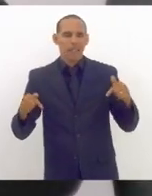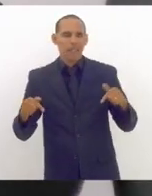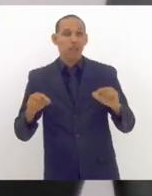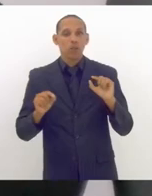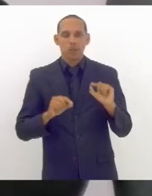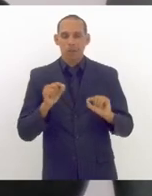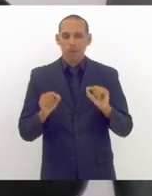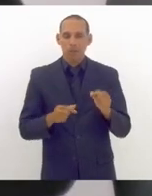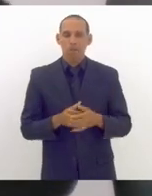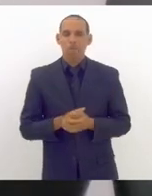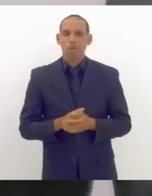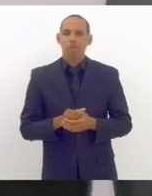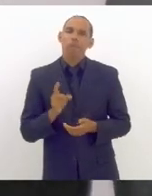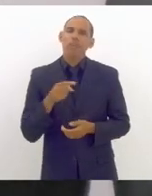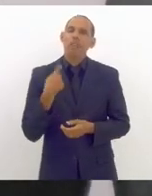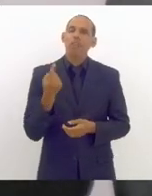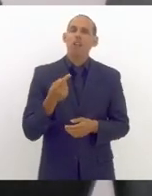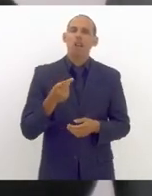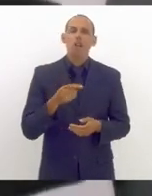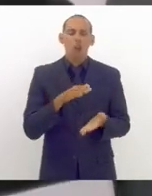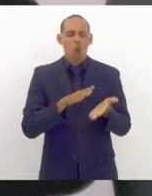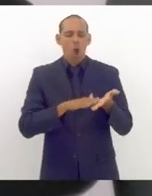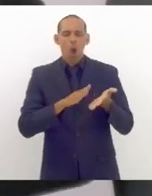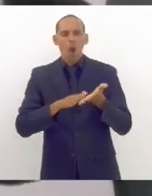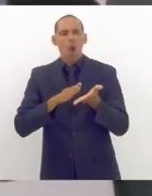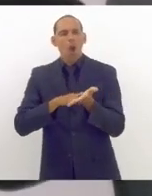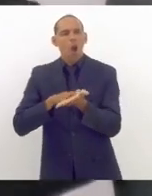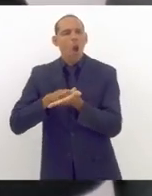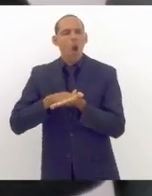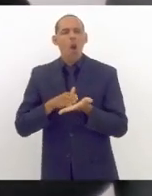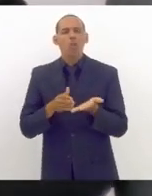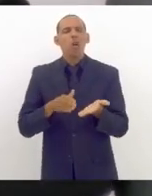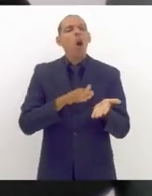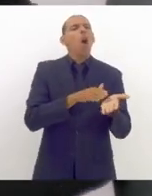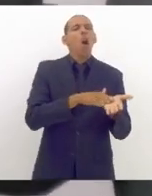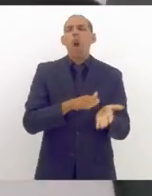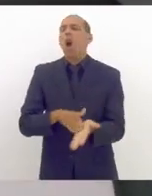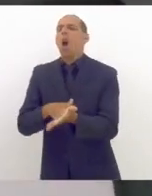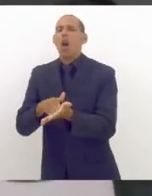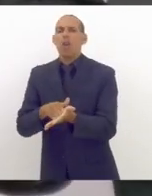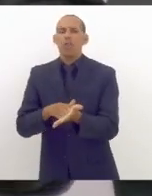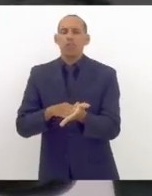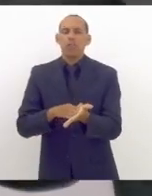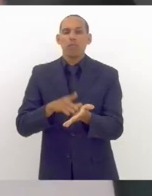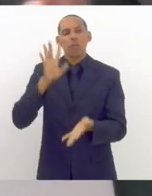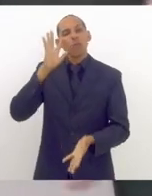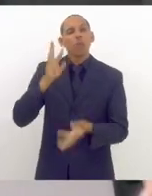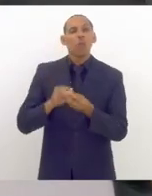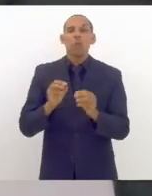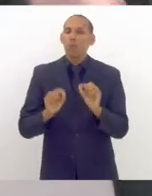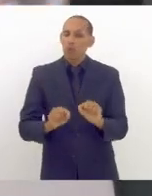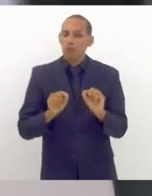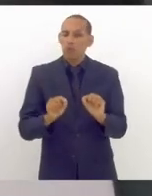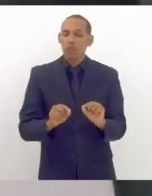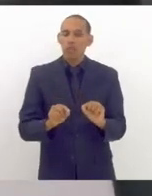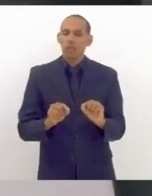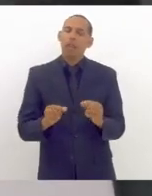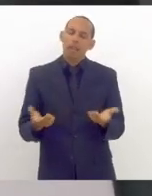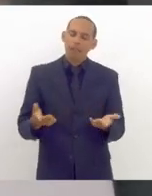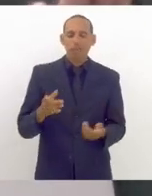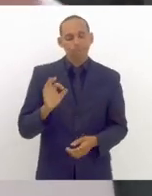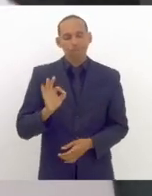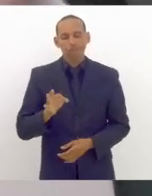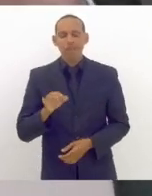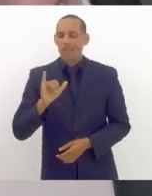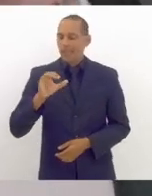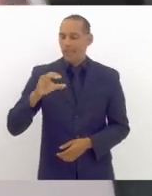fomos quando fomos cobrados que possam chegar à conclusão Não realmente isso aqui não vale a se o ICMS